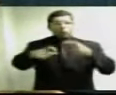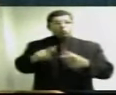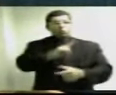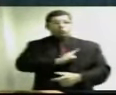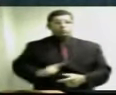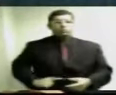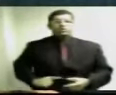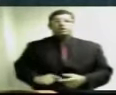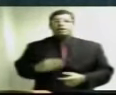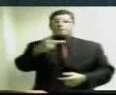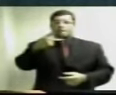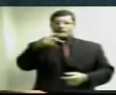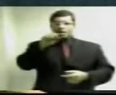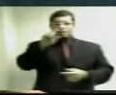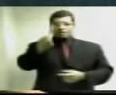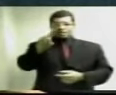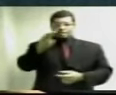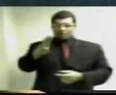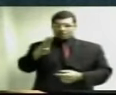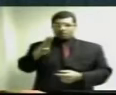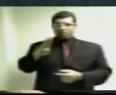do Estado é do PSDB.